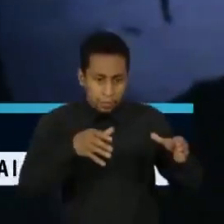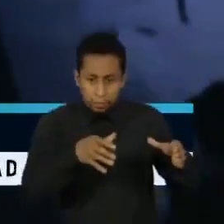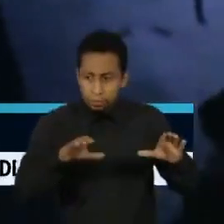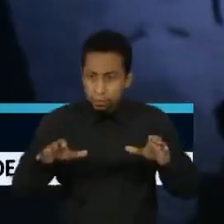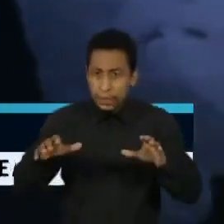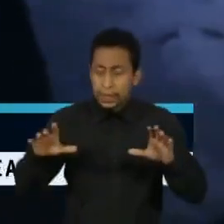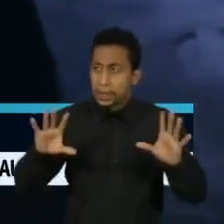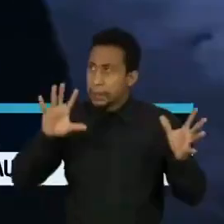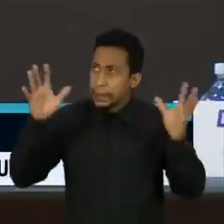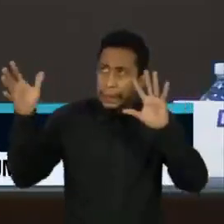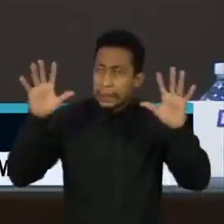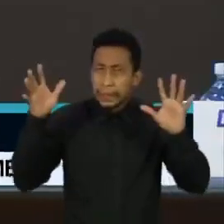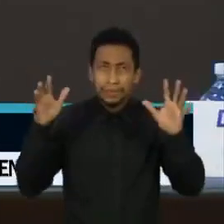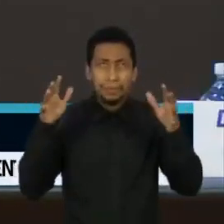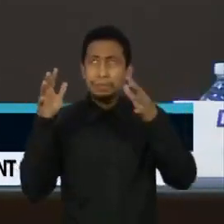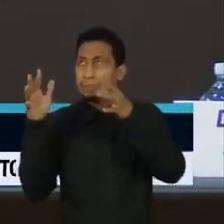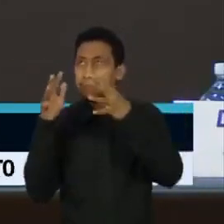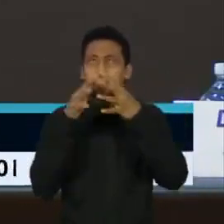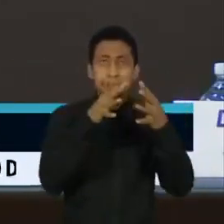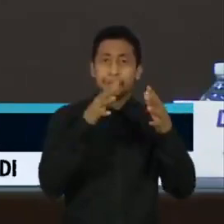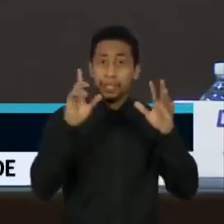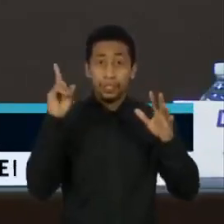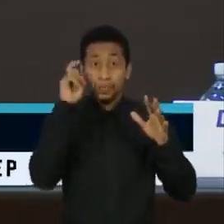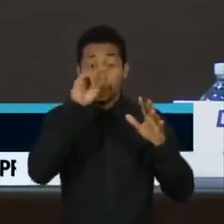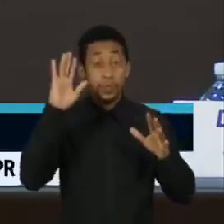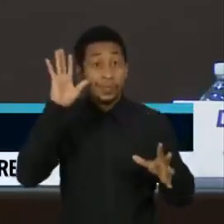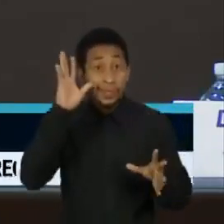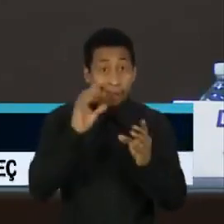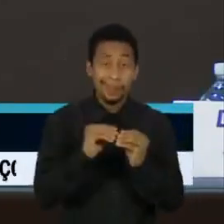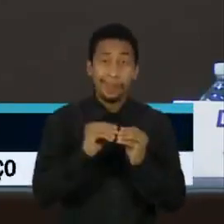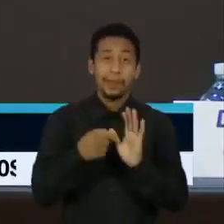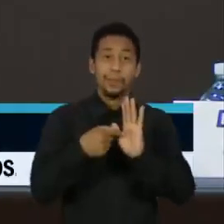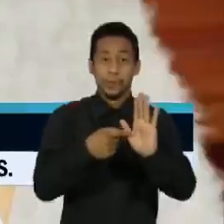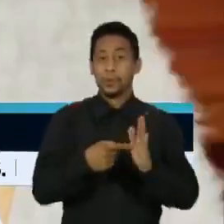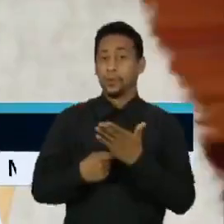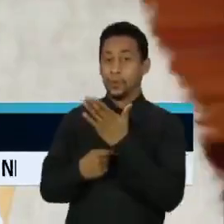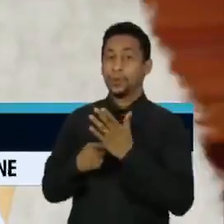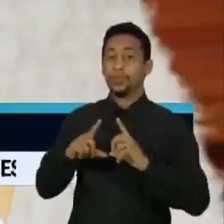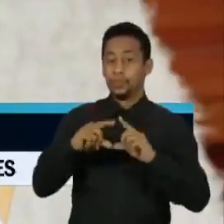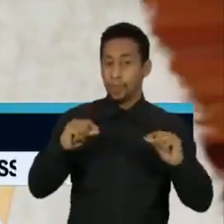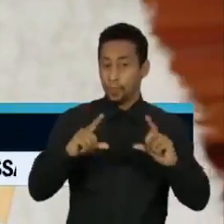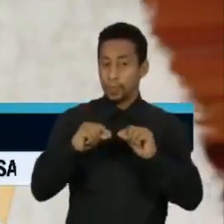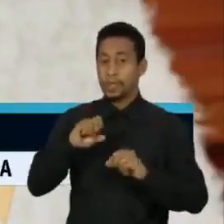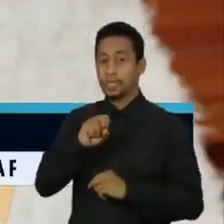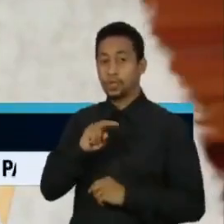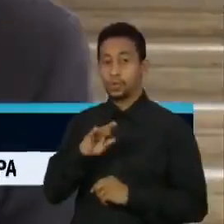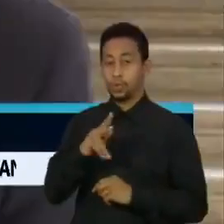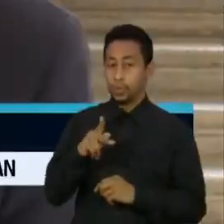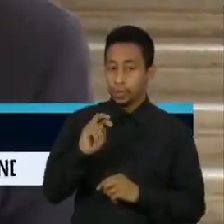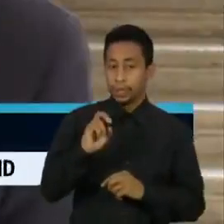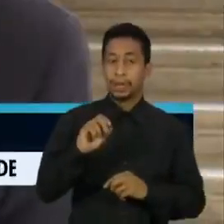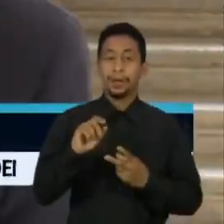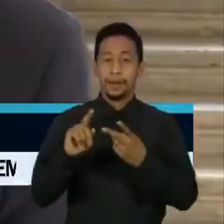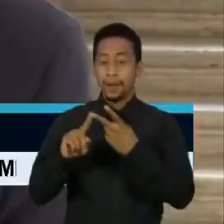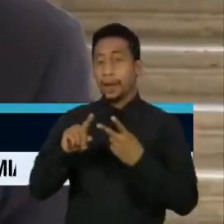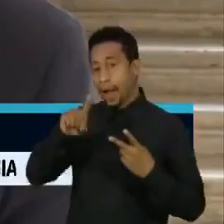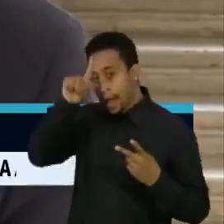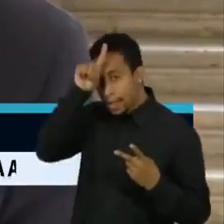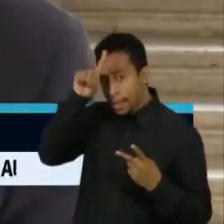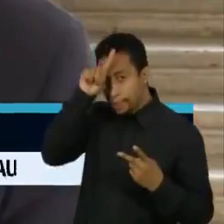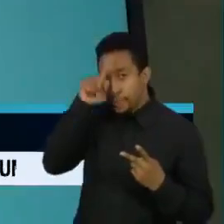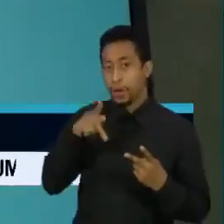as mudanças climáticas o japonês se o cur uma nave o alemão Klaus raça é uma filme italiano